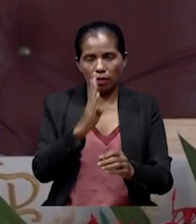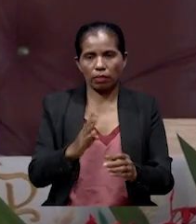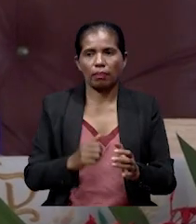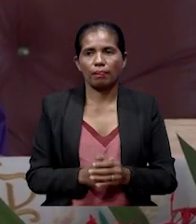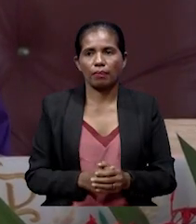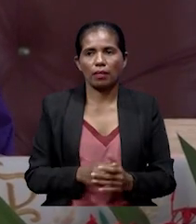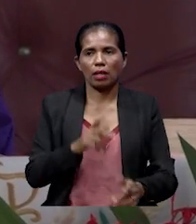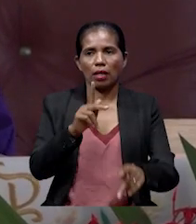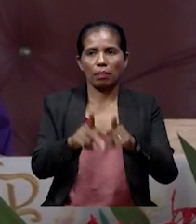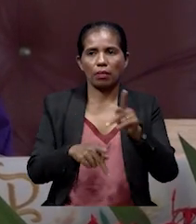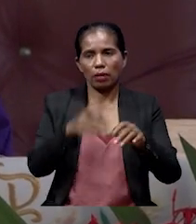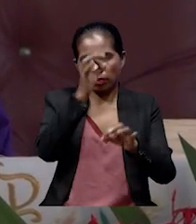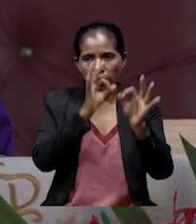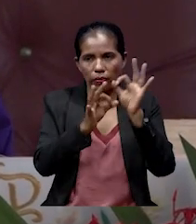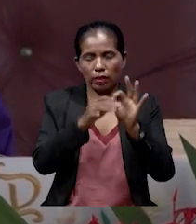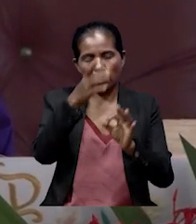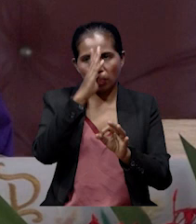energia de Amaroma.